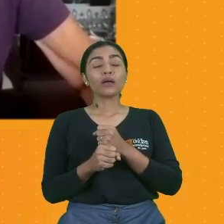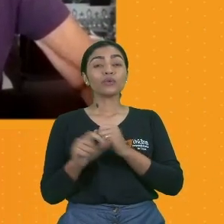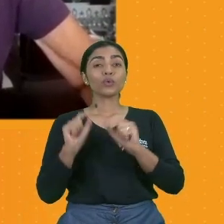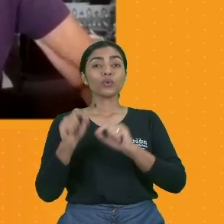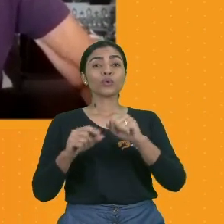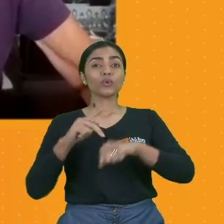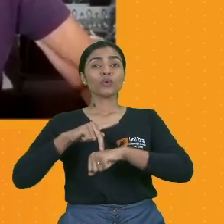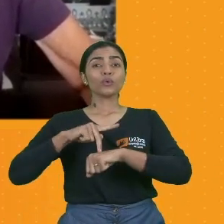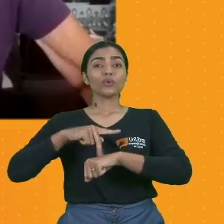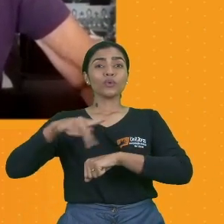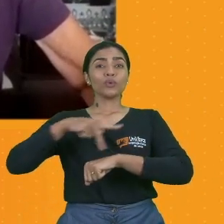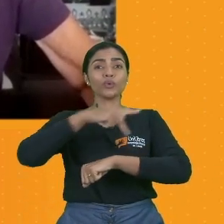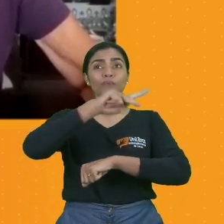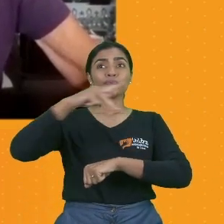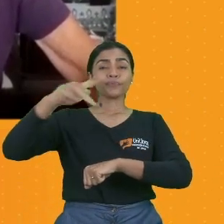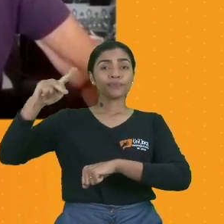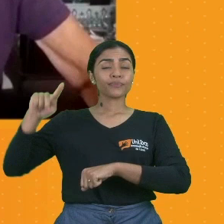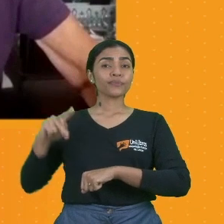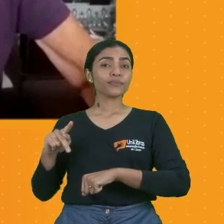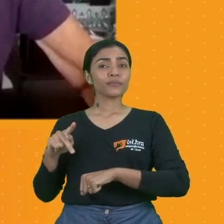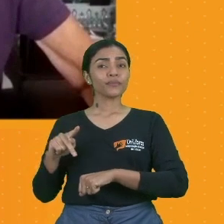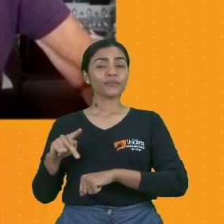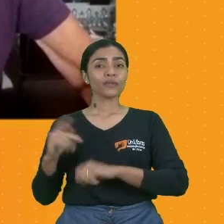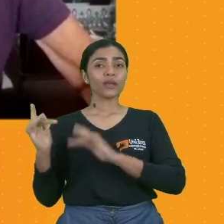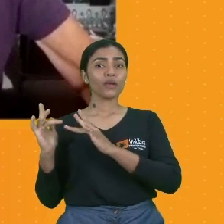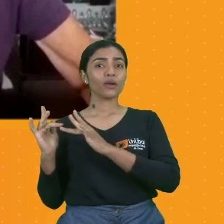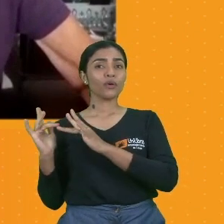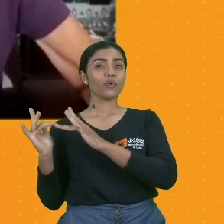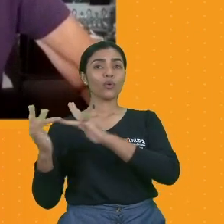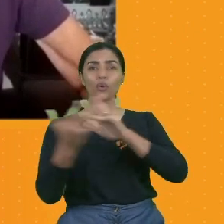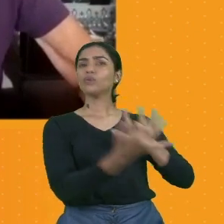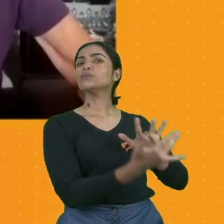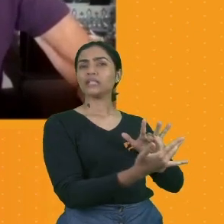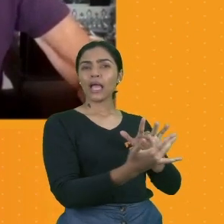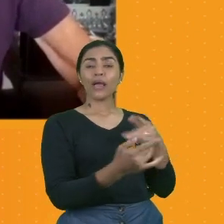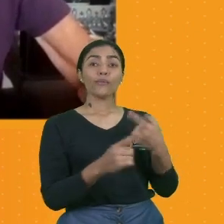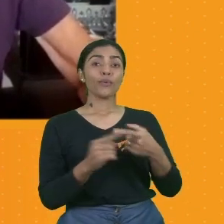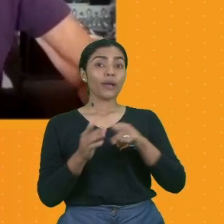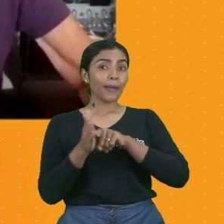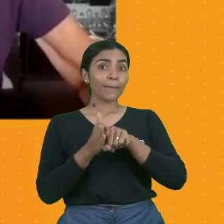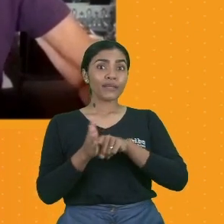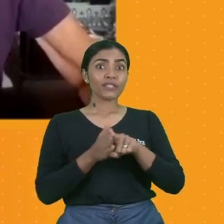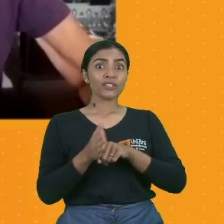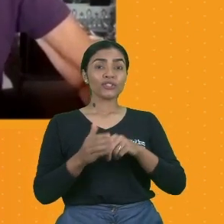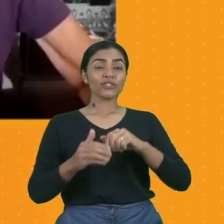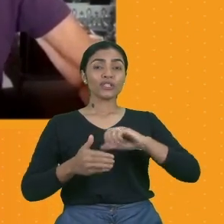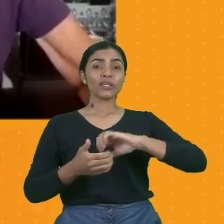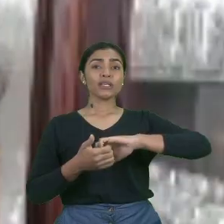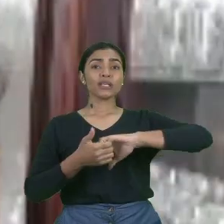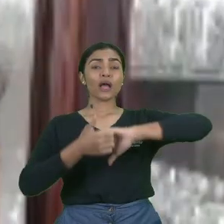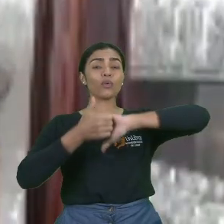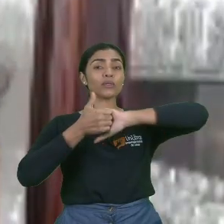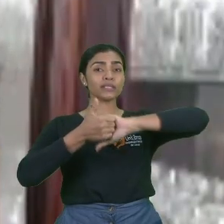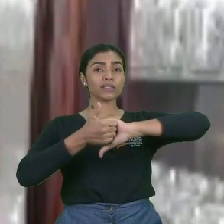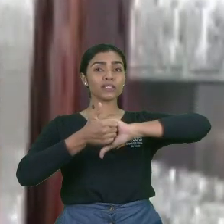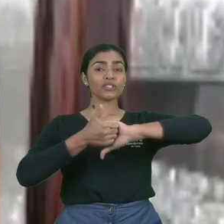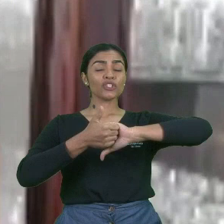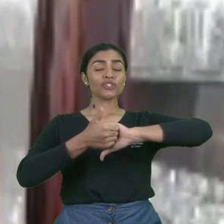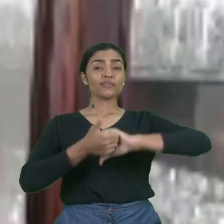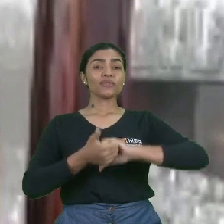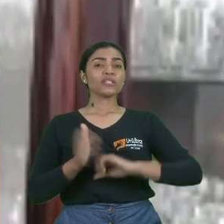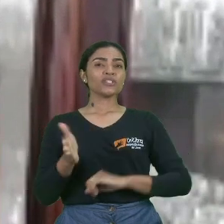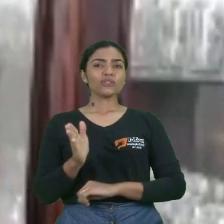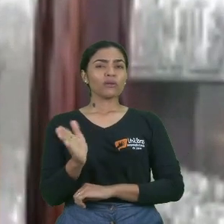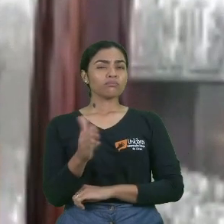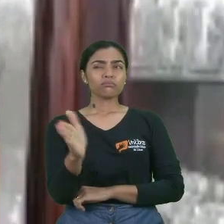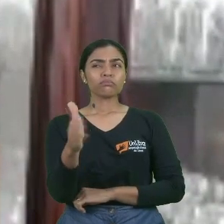onde já havia né É já havia esse caminho da pesquisa qualitativa se isso não ajudou não